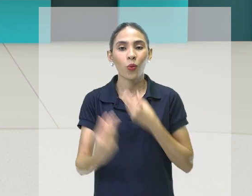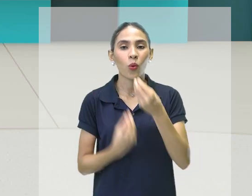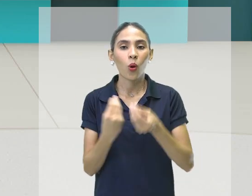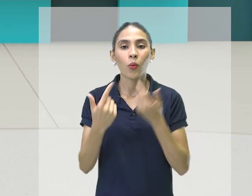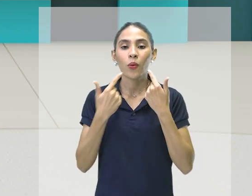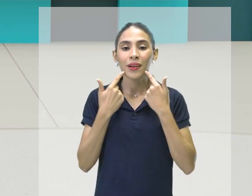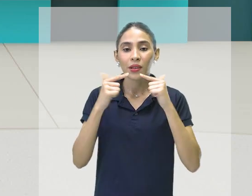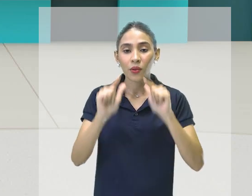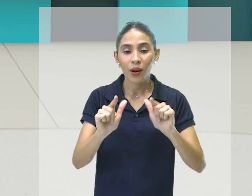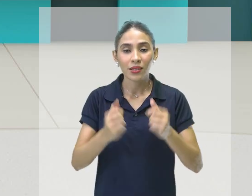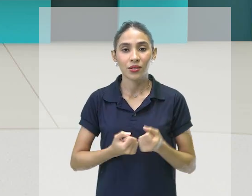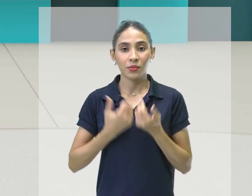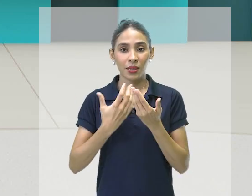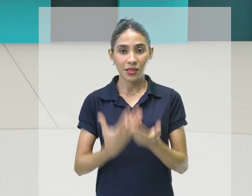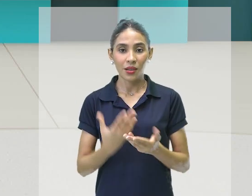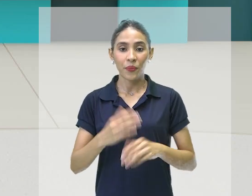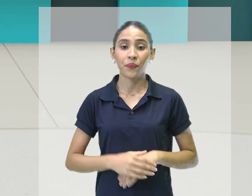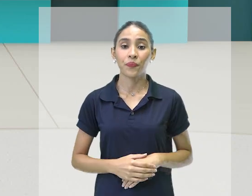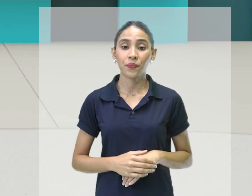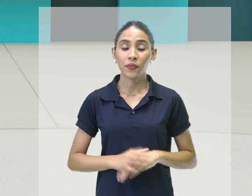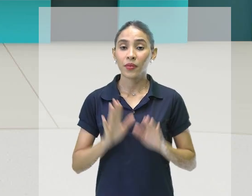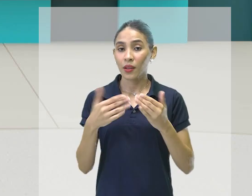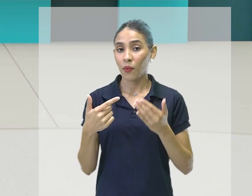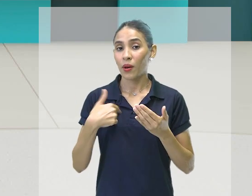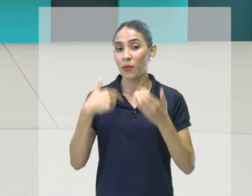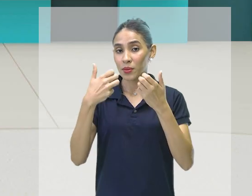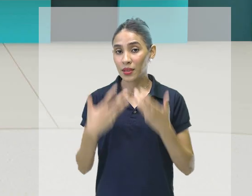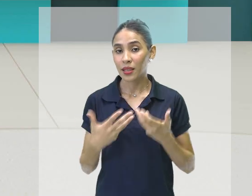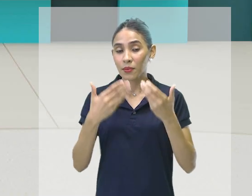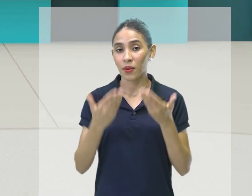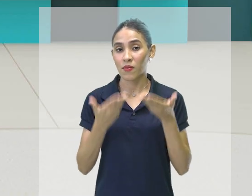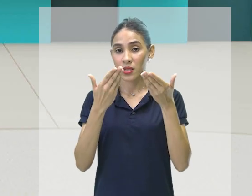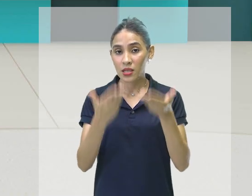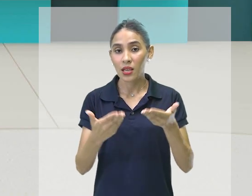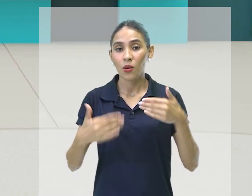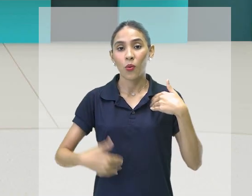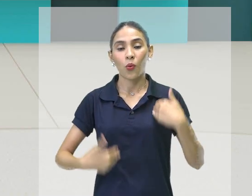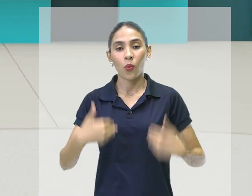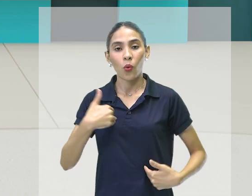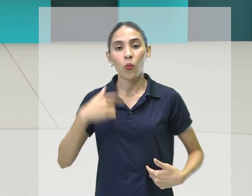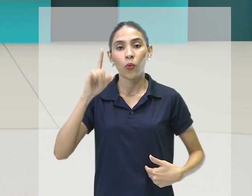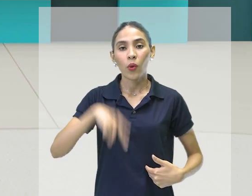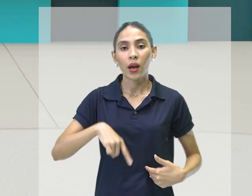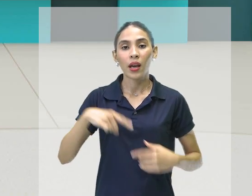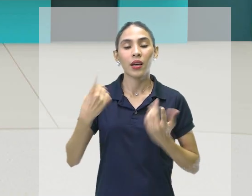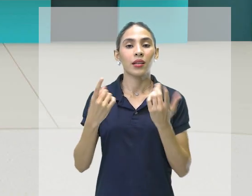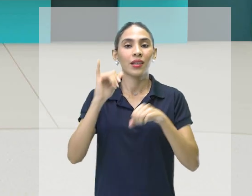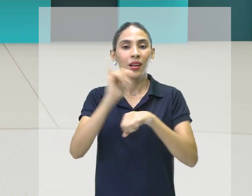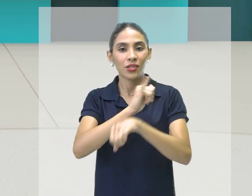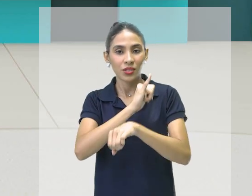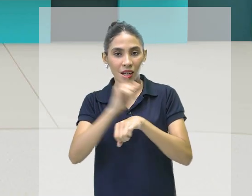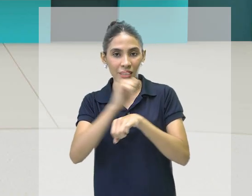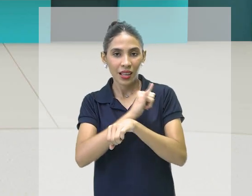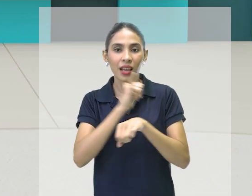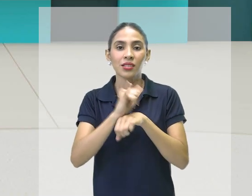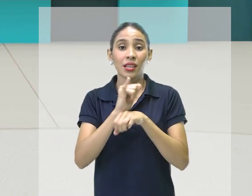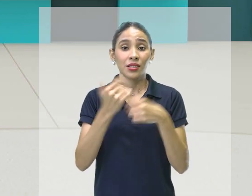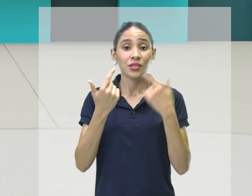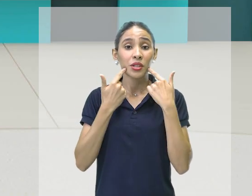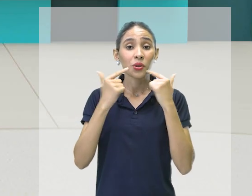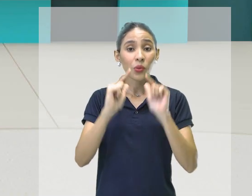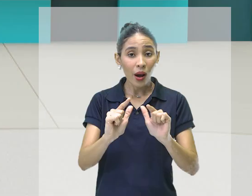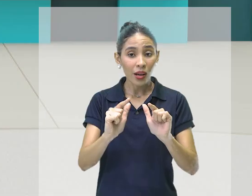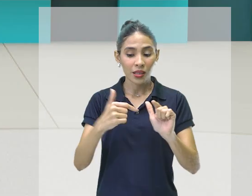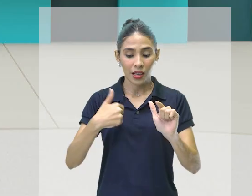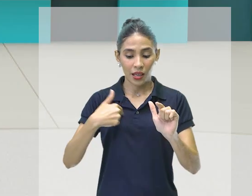corpo como linguagem e expressão. Então, como eu já falei para vocês, o corpo é o nosso instrumento de